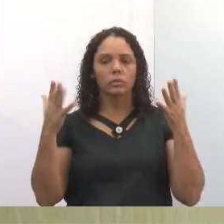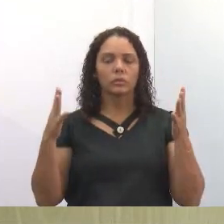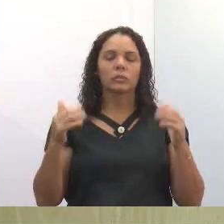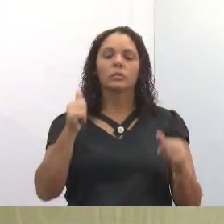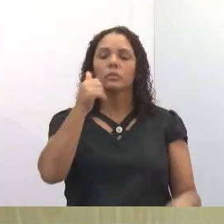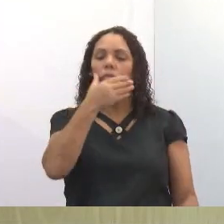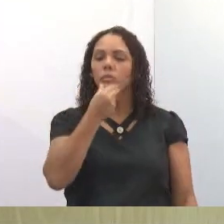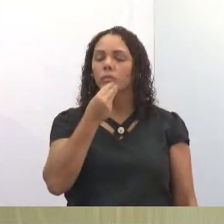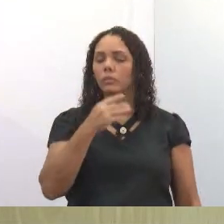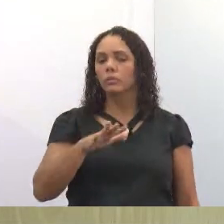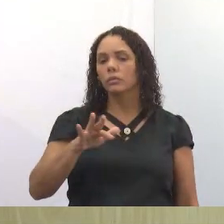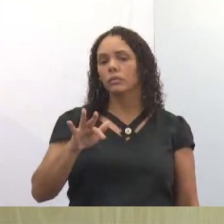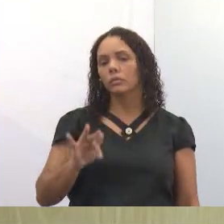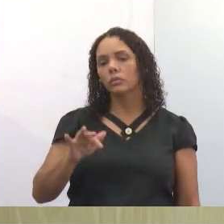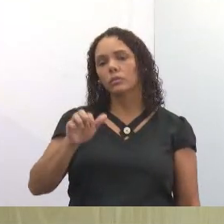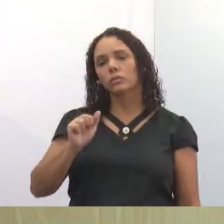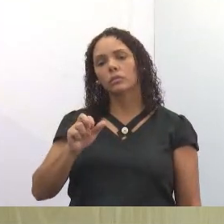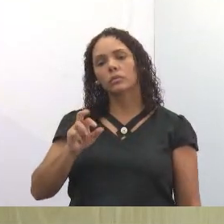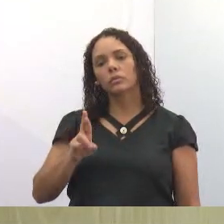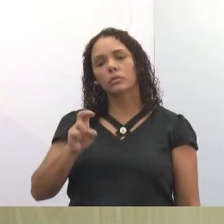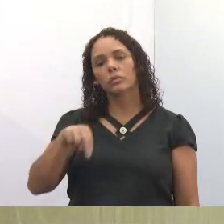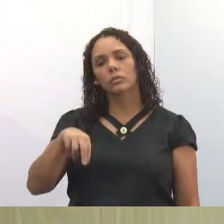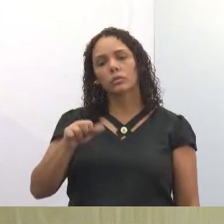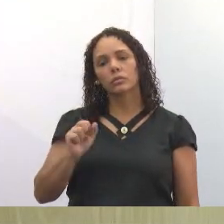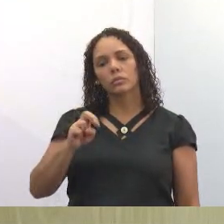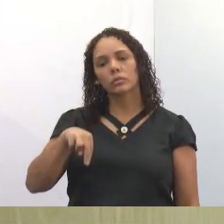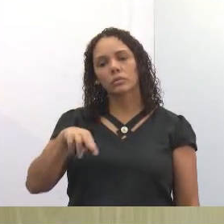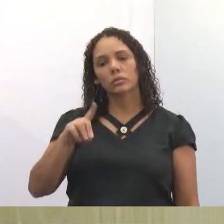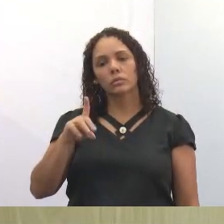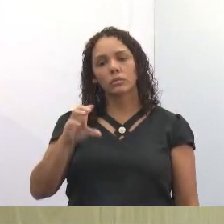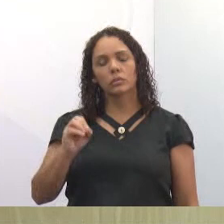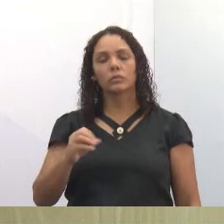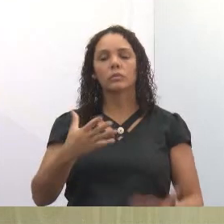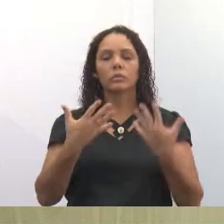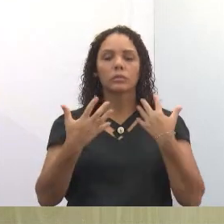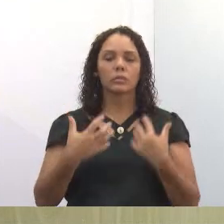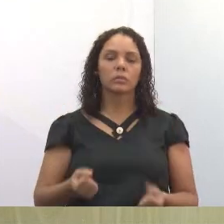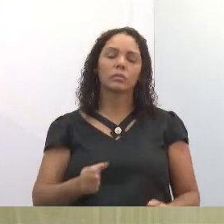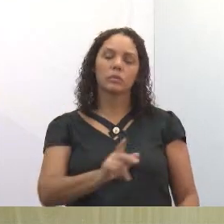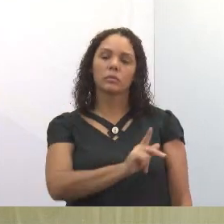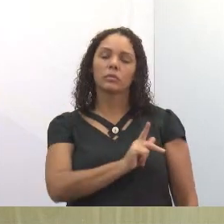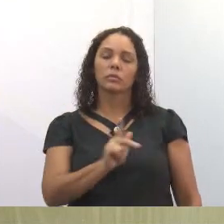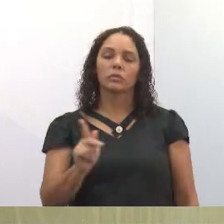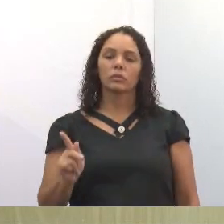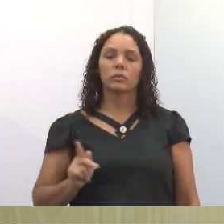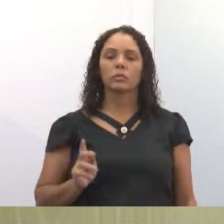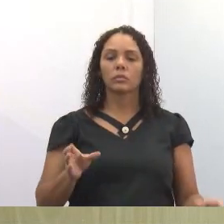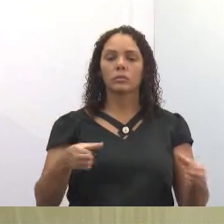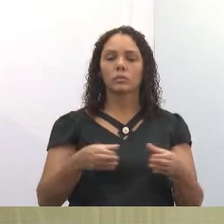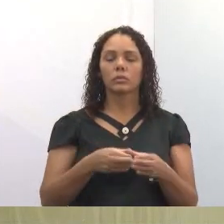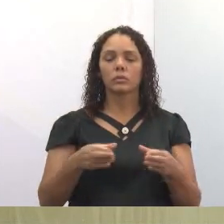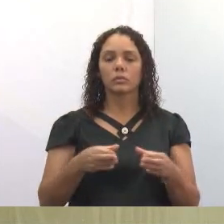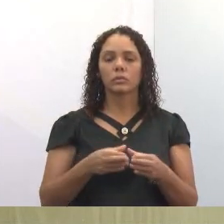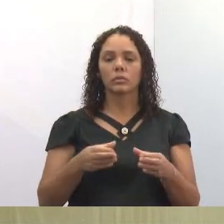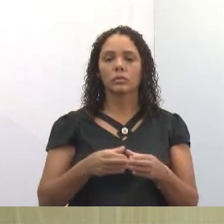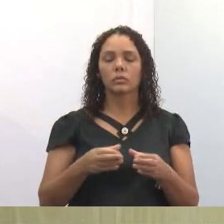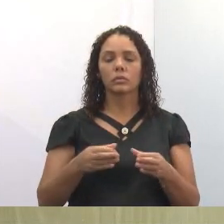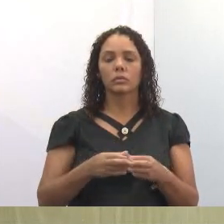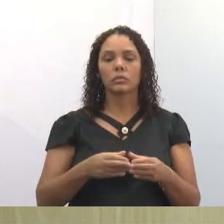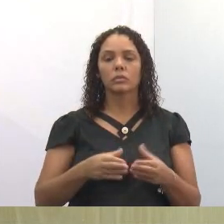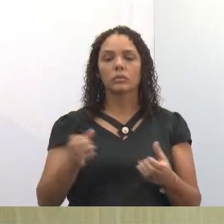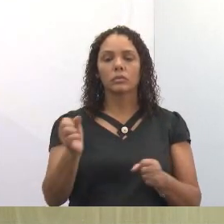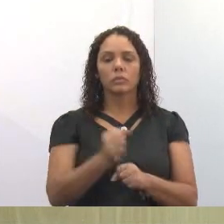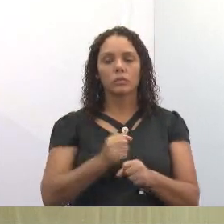Fernando Raib de Moraes, pela sua posse como presidente do Rotary Clube Jacareí, Flórida, 3 de abril, para o ano